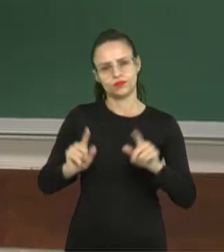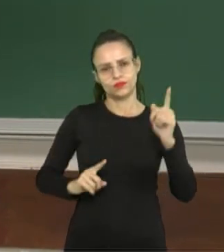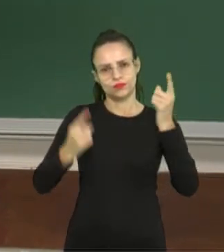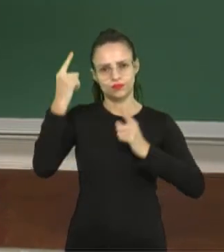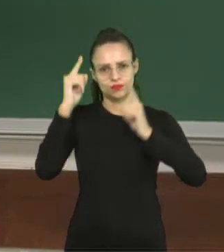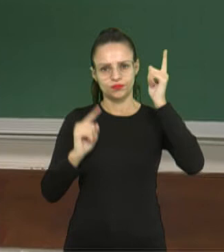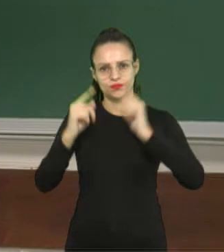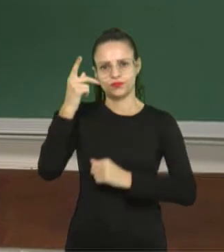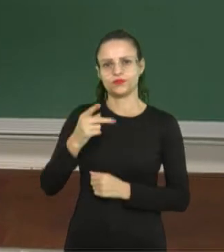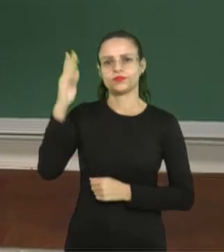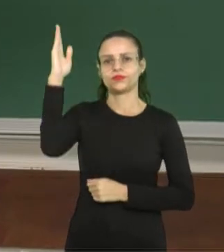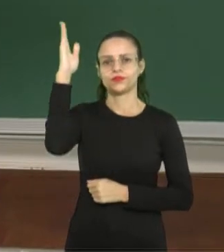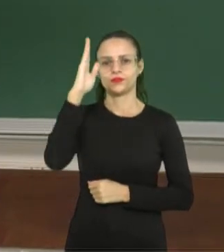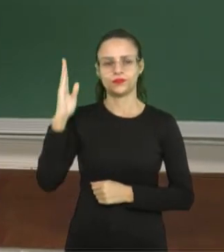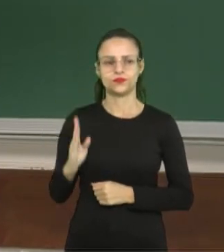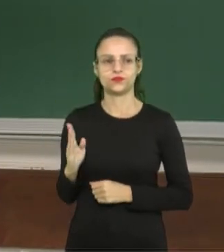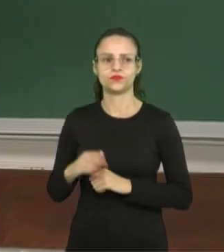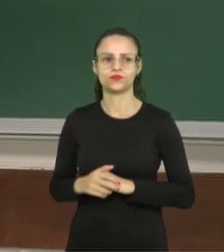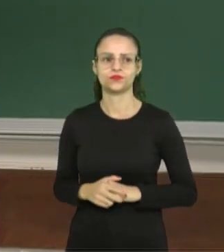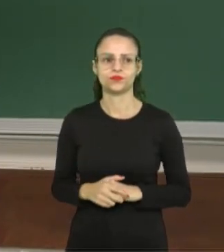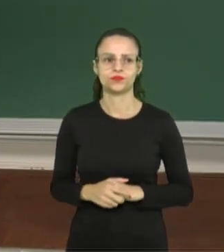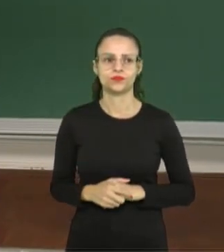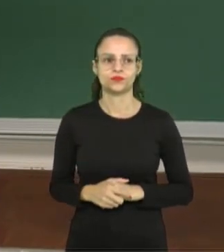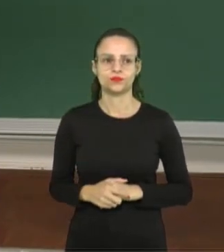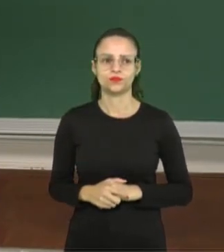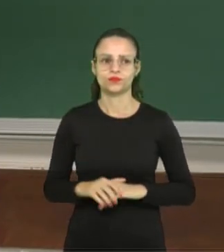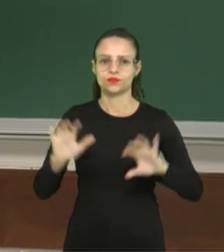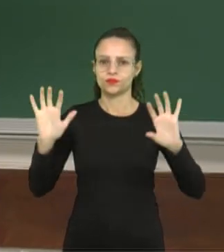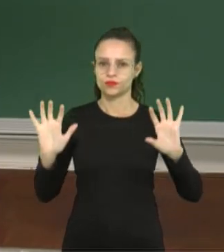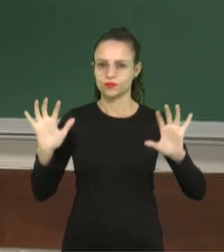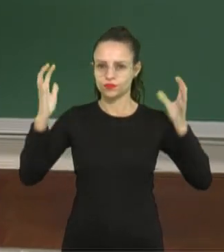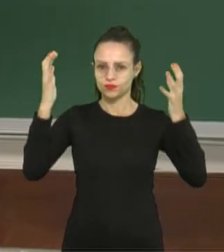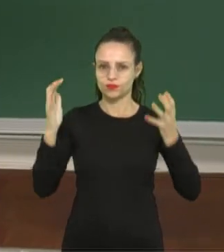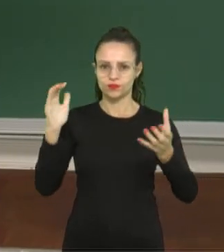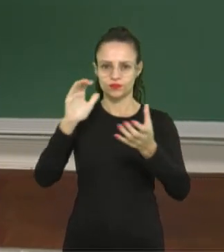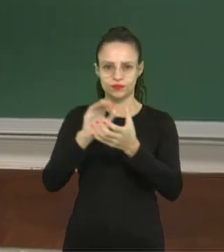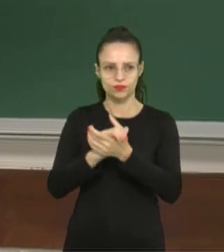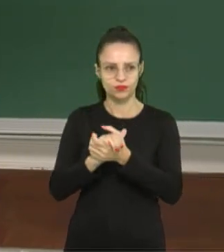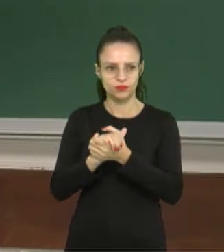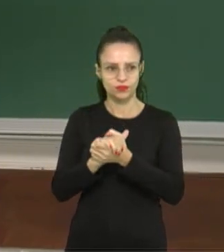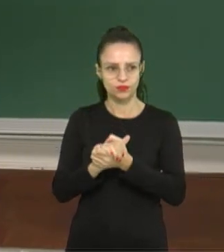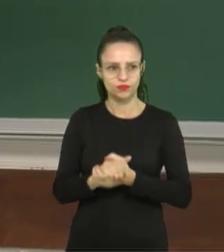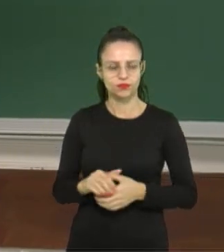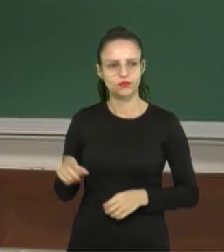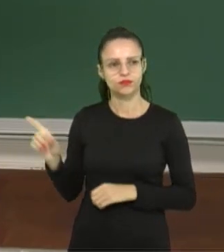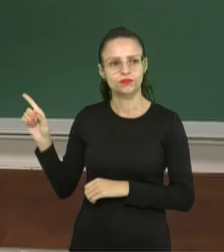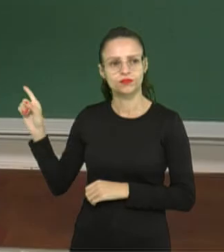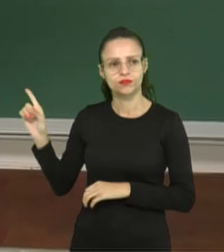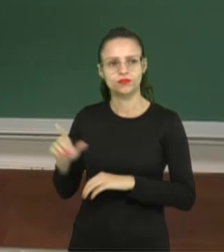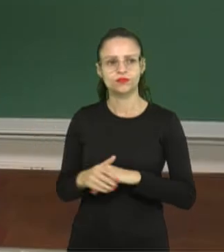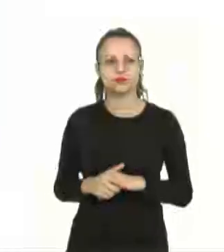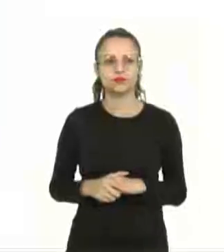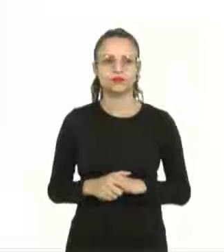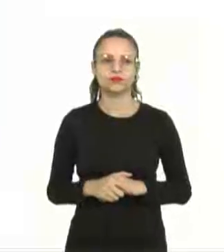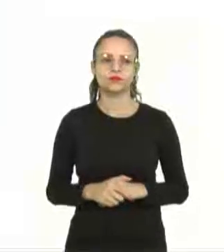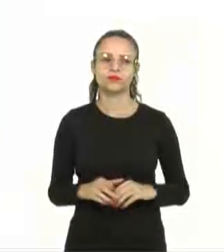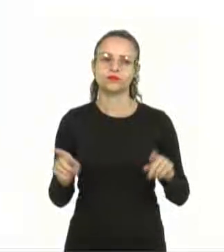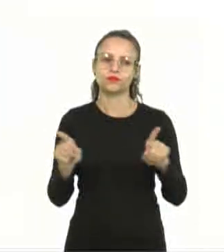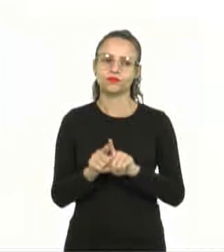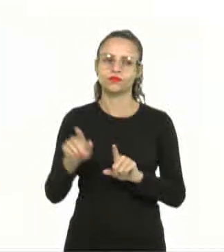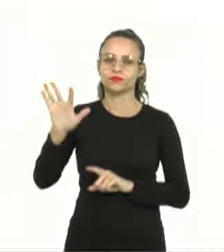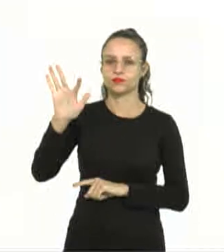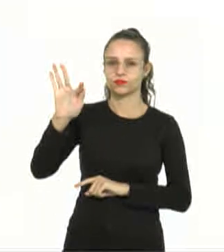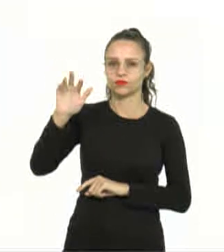no Brasil. Nós temos a festa de casamento, na boda, e também temos